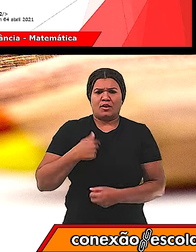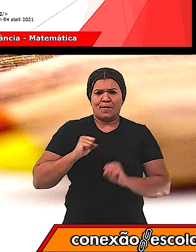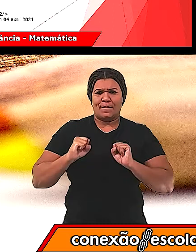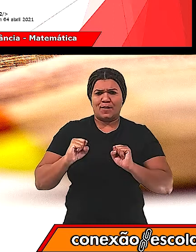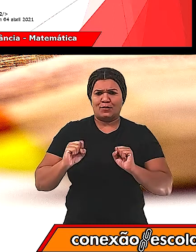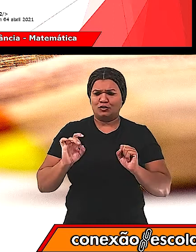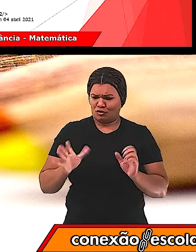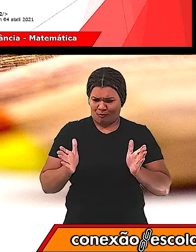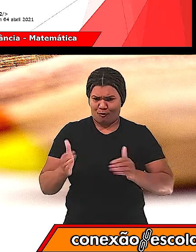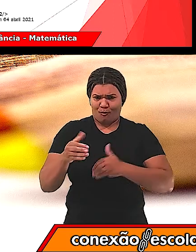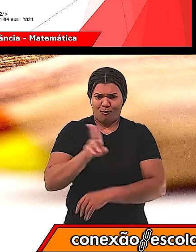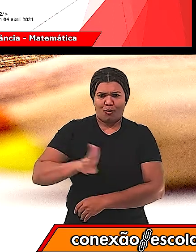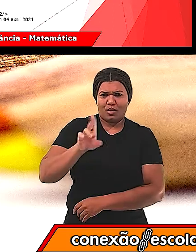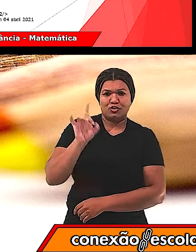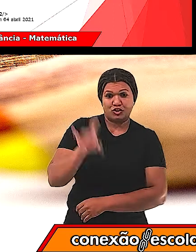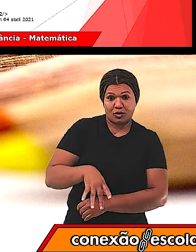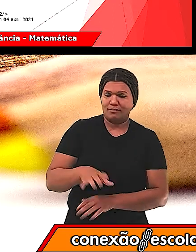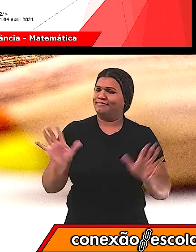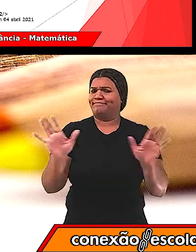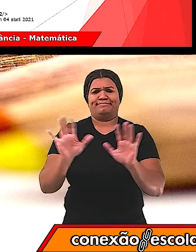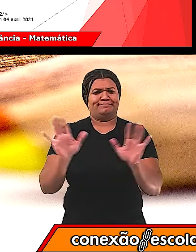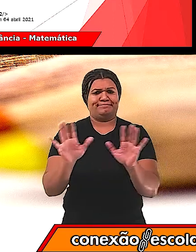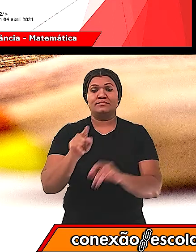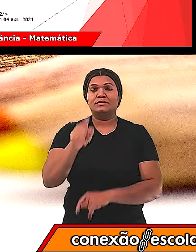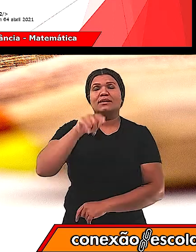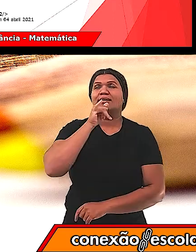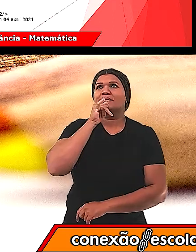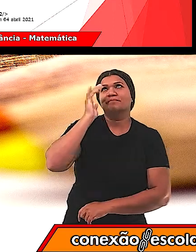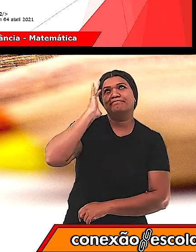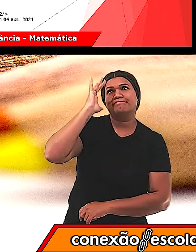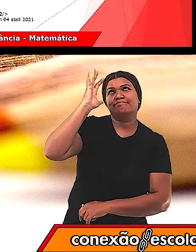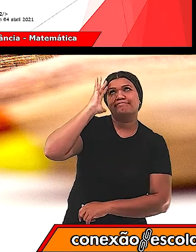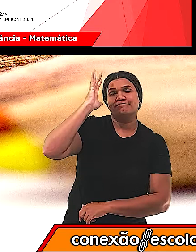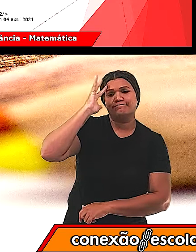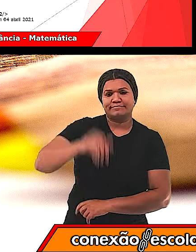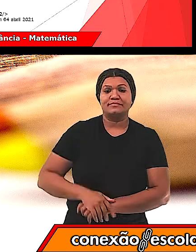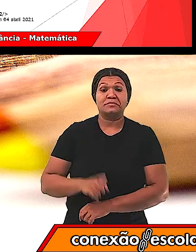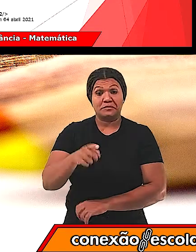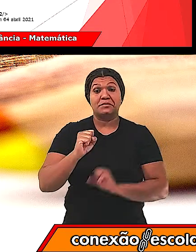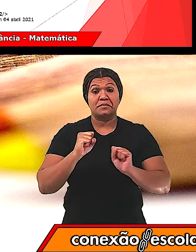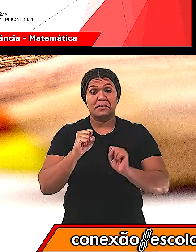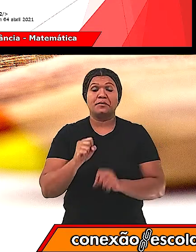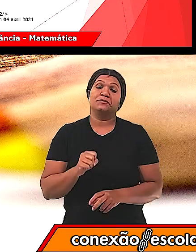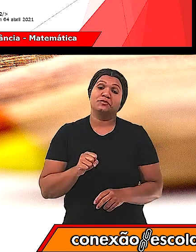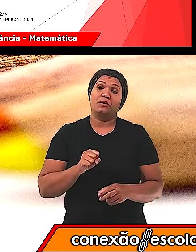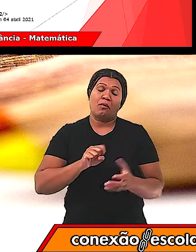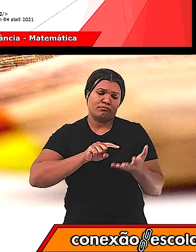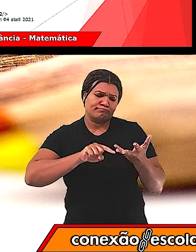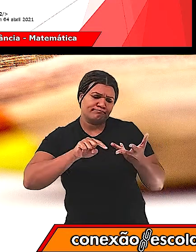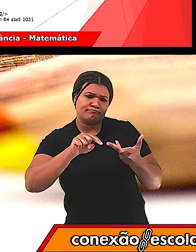a máquina, tia Isabela? Não, vamos usar a imaginação. Você pode fazer isso contando